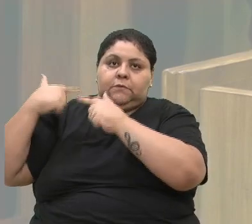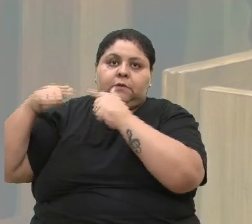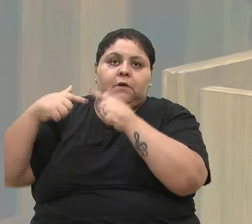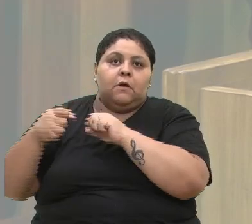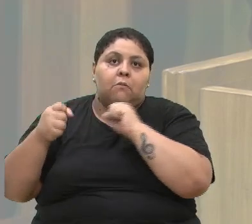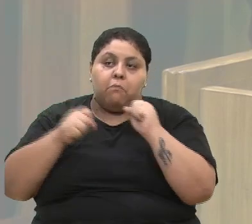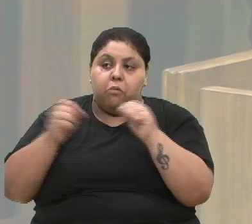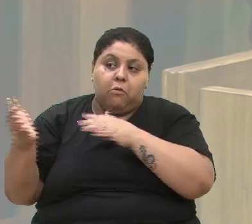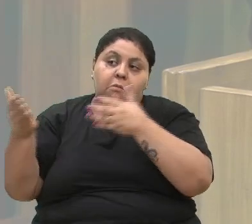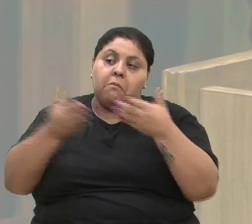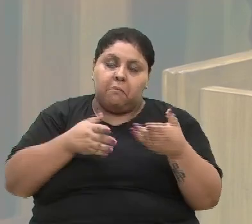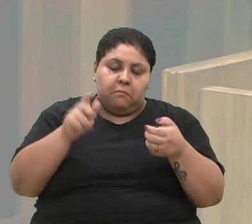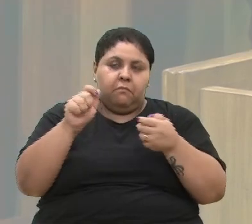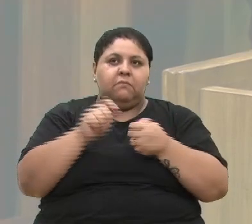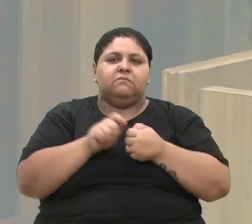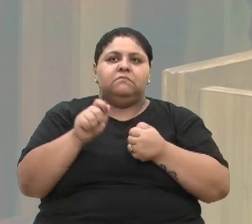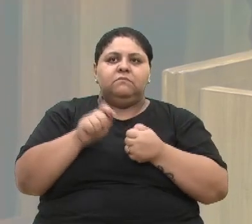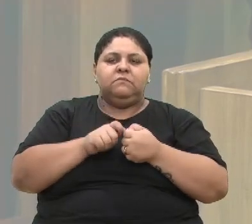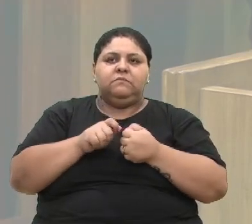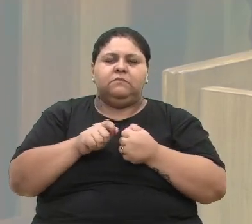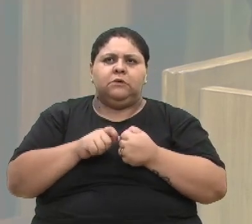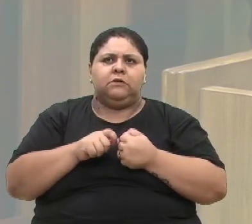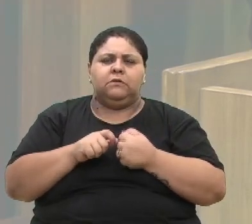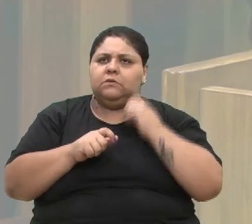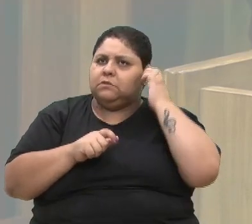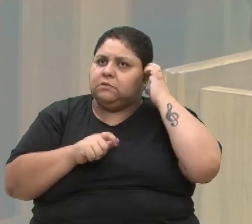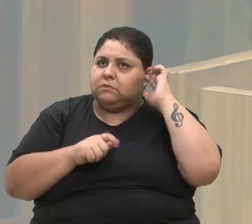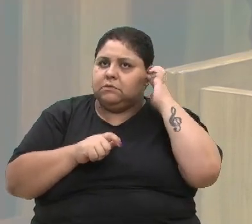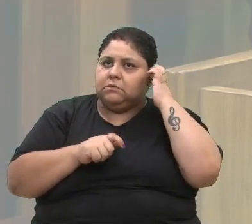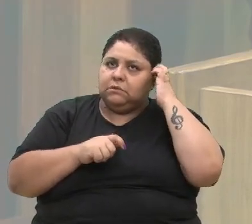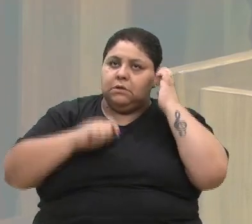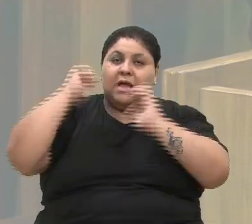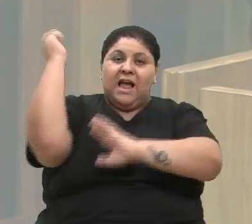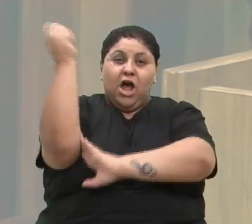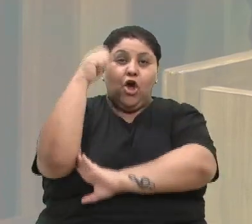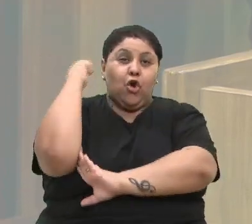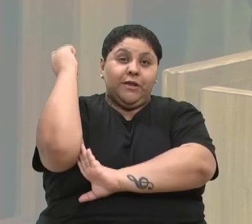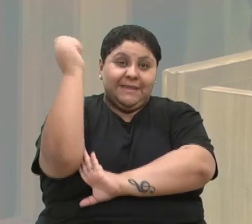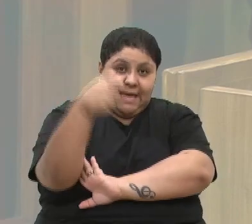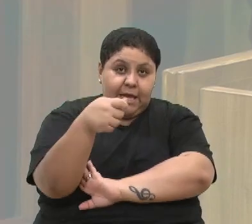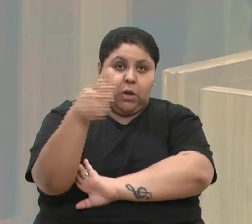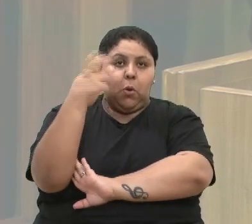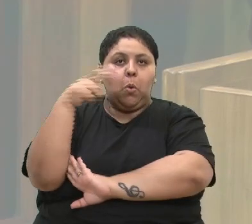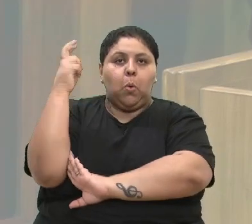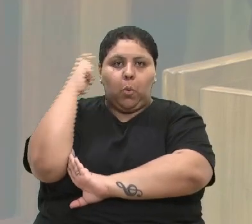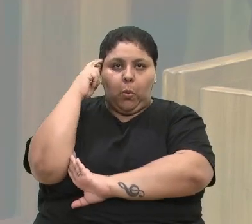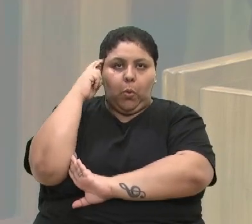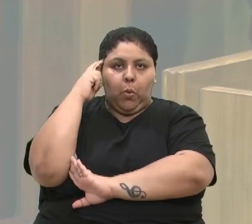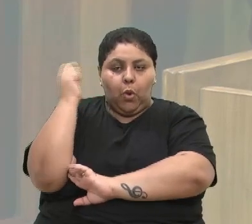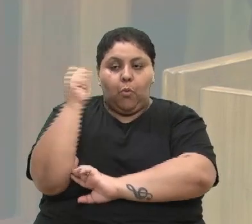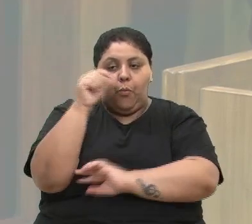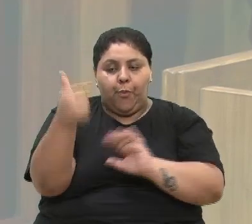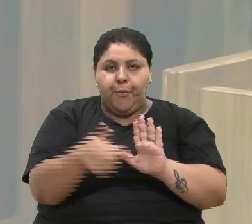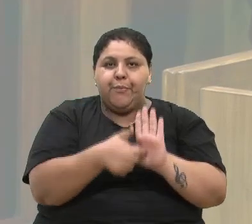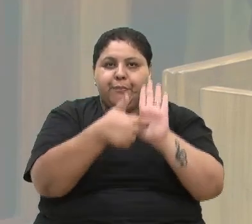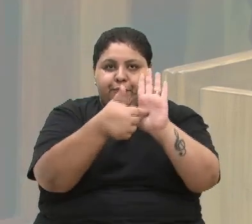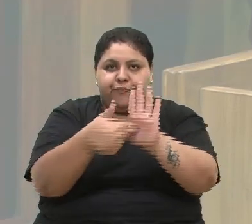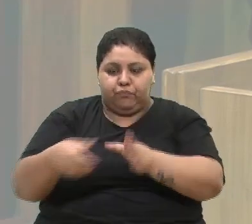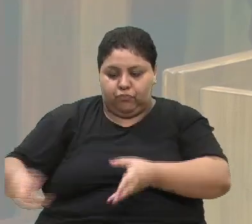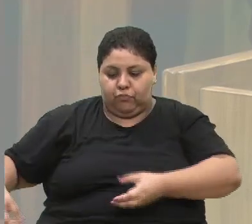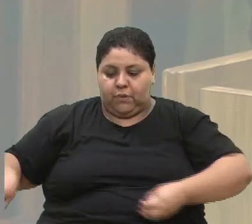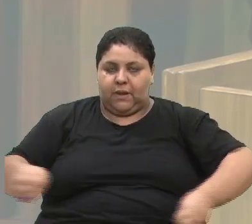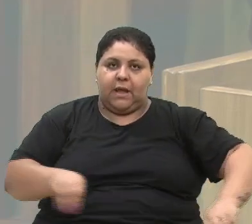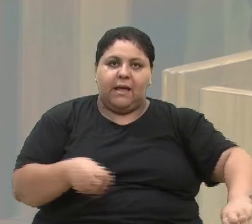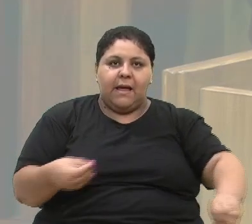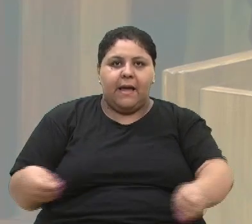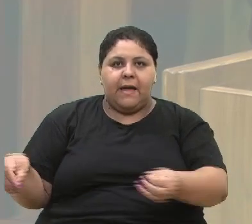vir fazer rodeio cultural ali, né? Cultural, podendo se apresentar ali as prendas, fazer